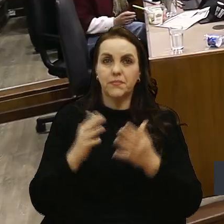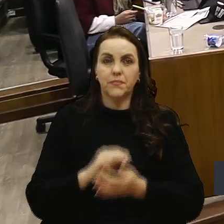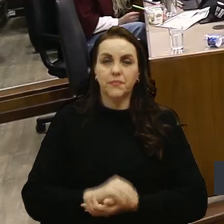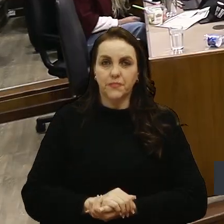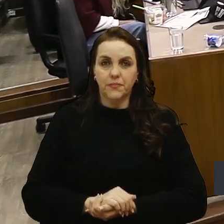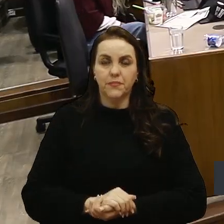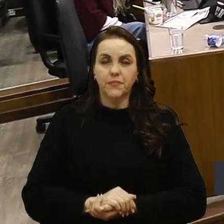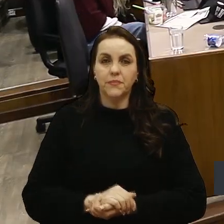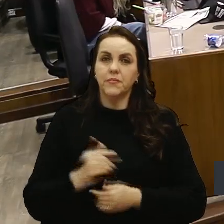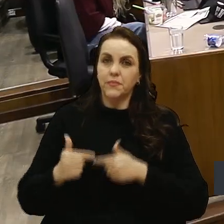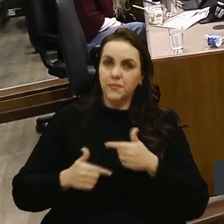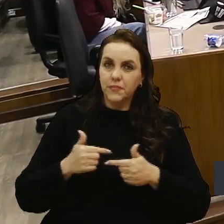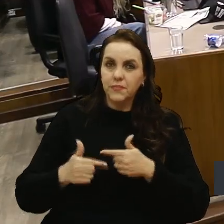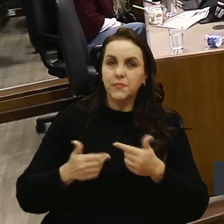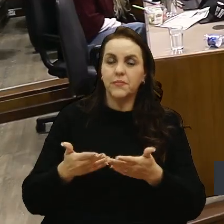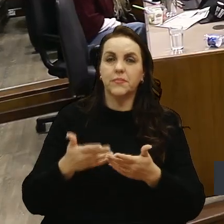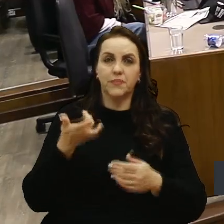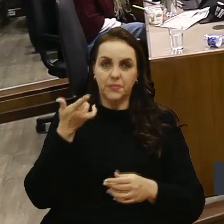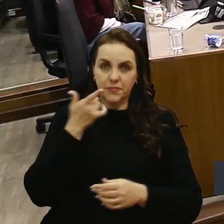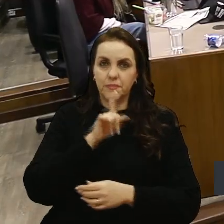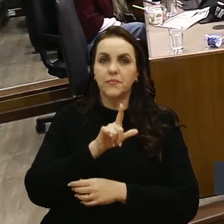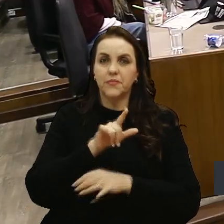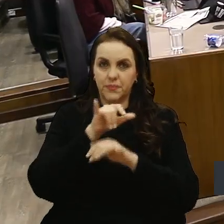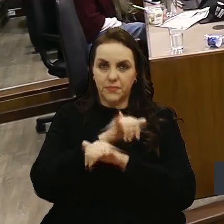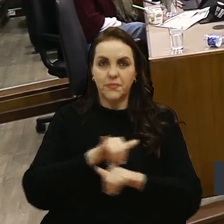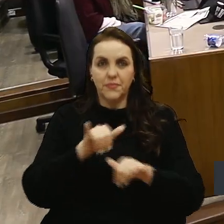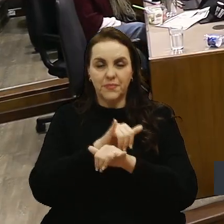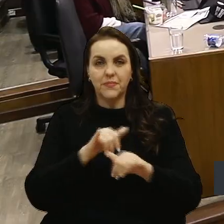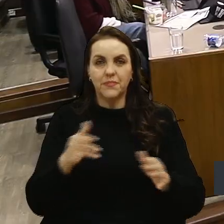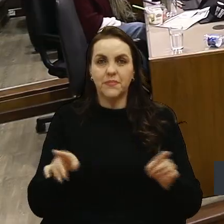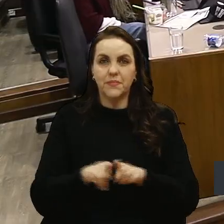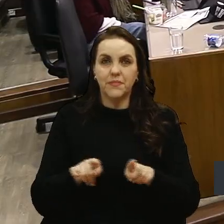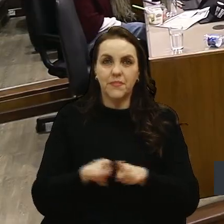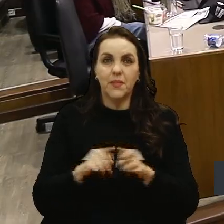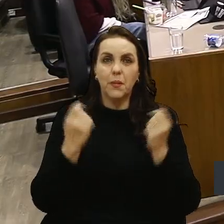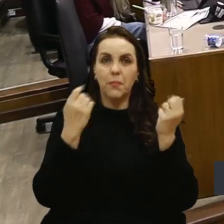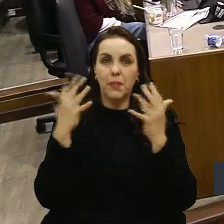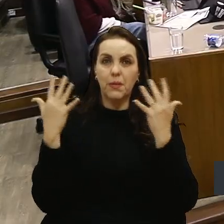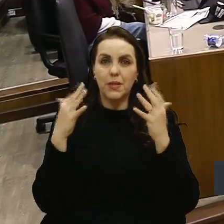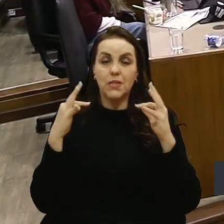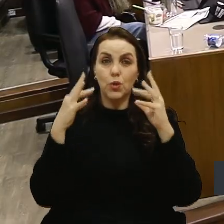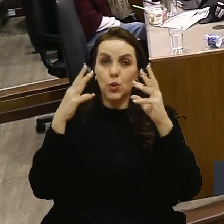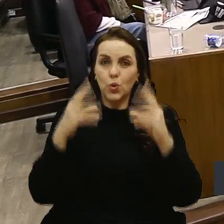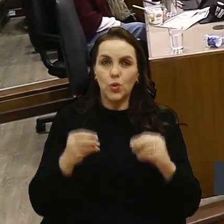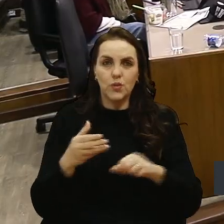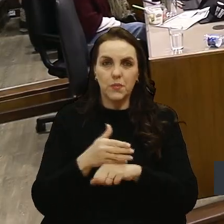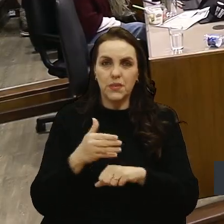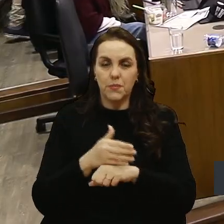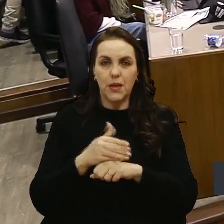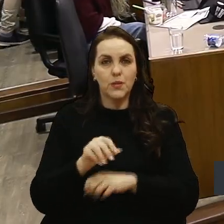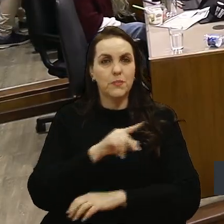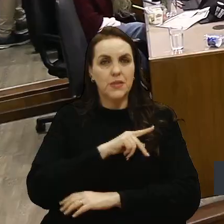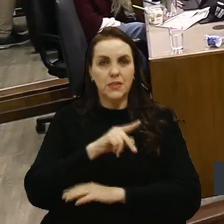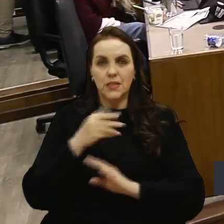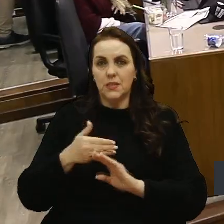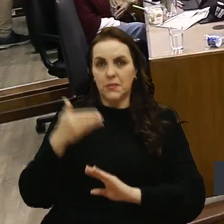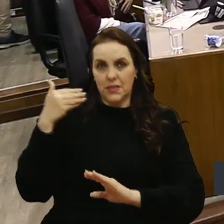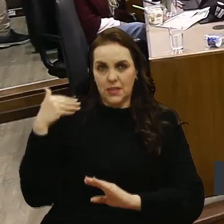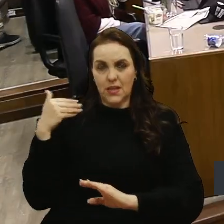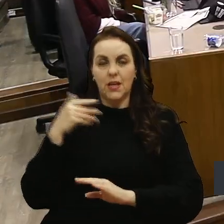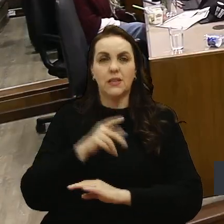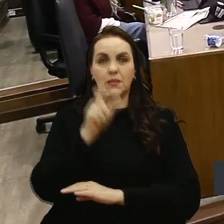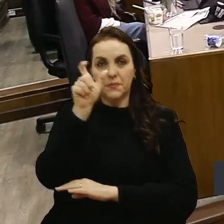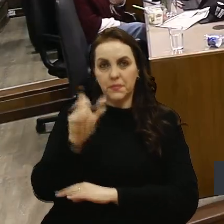condução dos trabalhos, por essa conquista anunciada aqui, também parabenizar todos os envolvidos, né, desde a presidência passada, na pessoa do